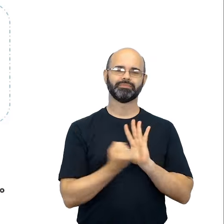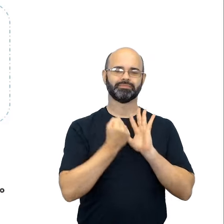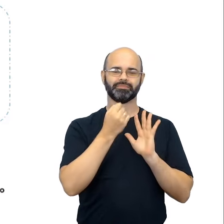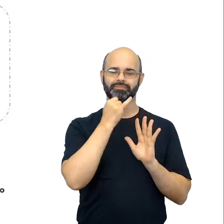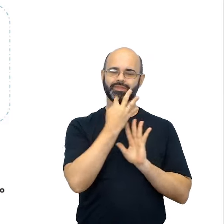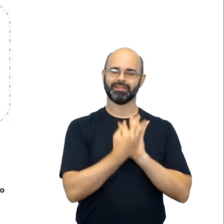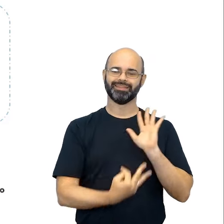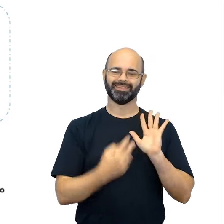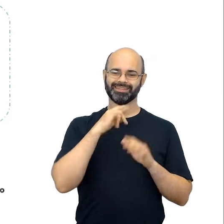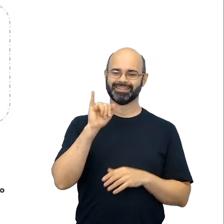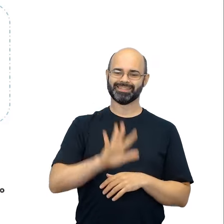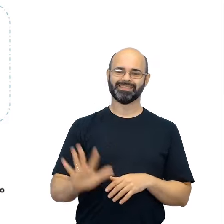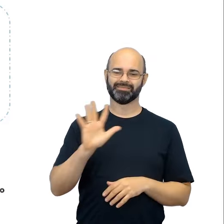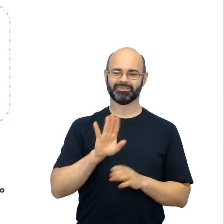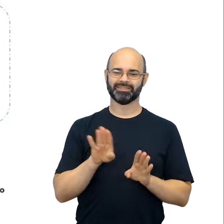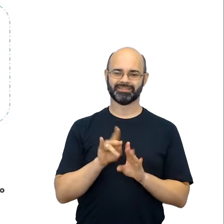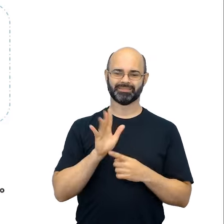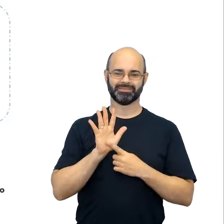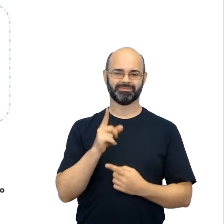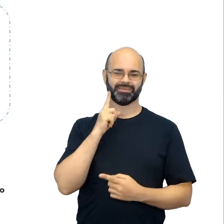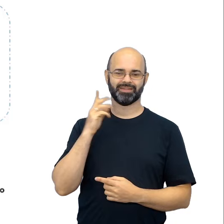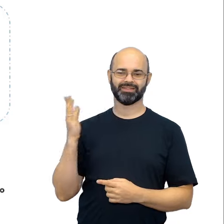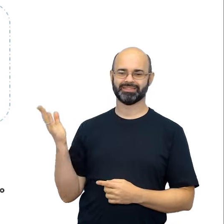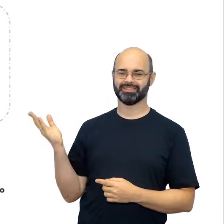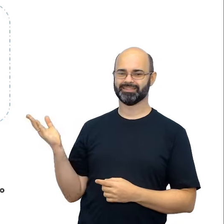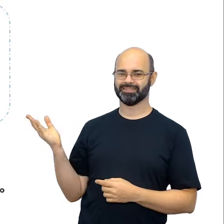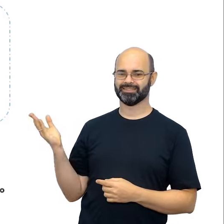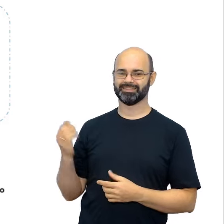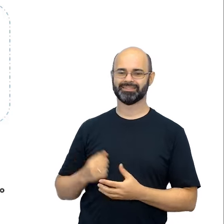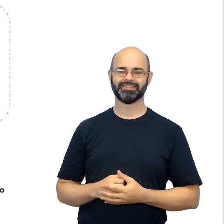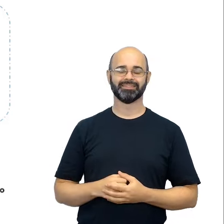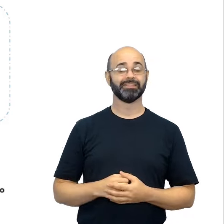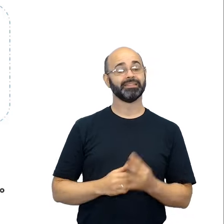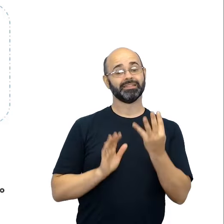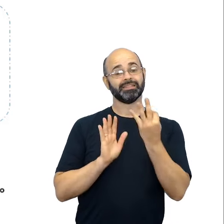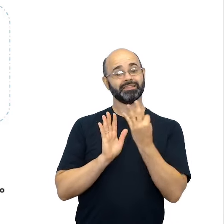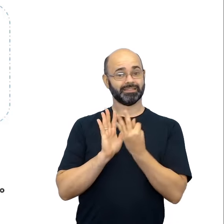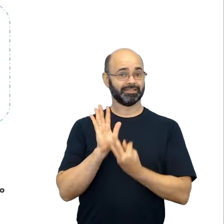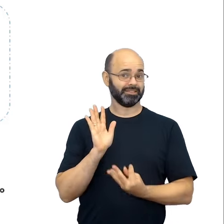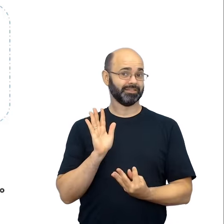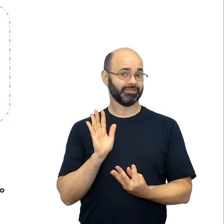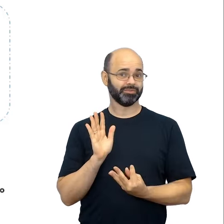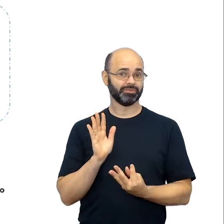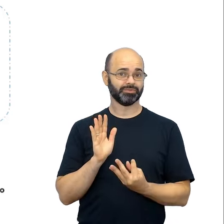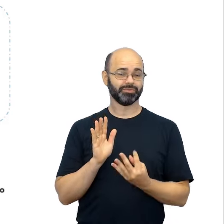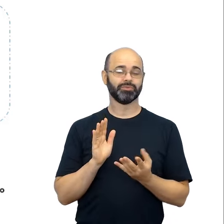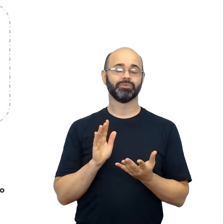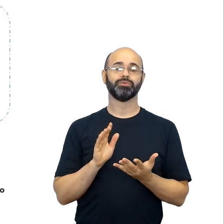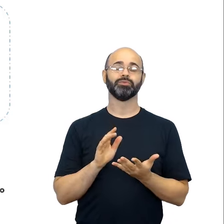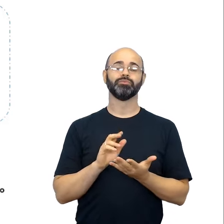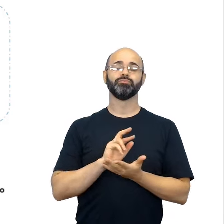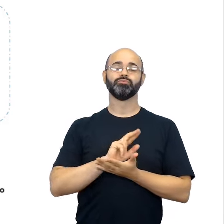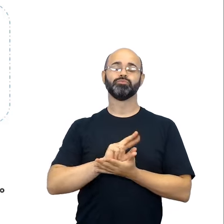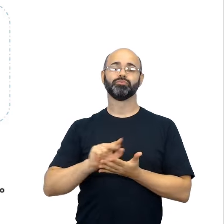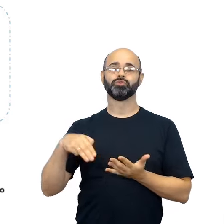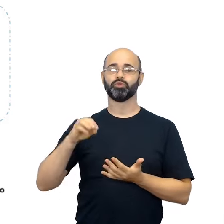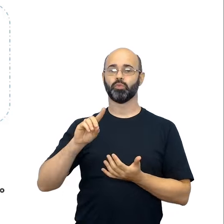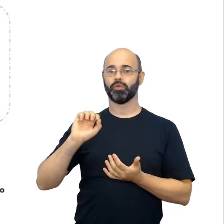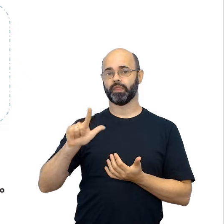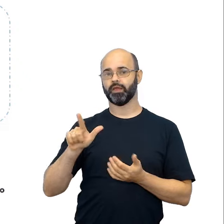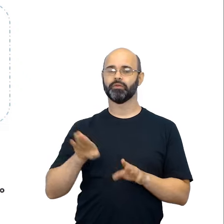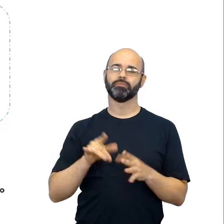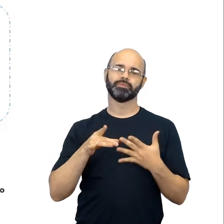imagem também já nos mostra, né, um texto aqui multimodal e multissemiótico, porque vocês estão vendo um guarda-chuva,